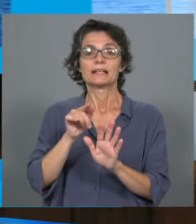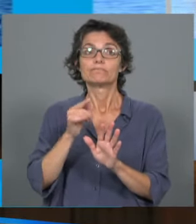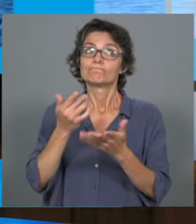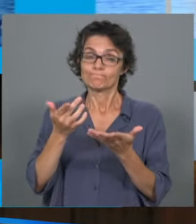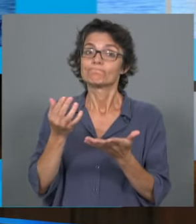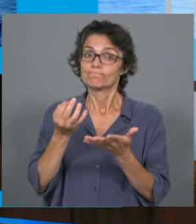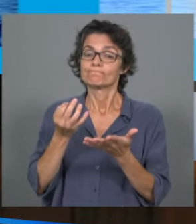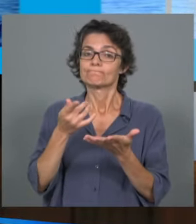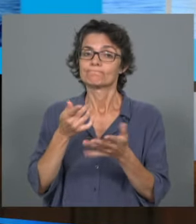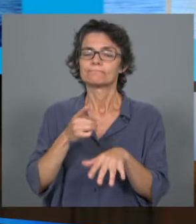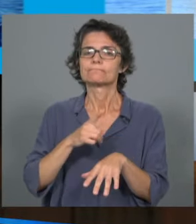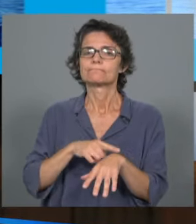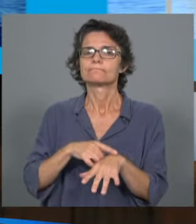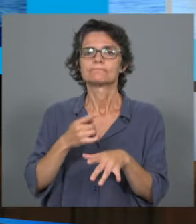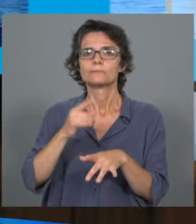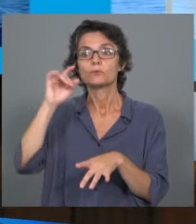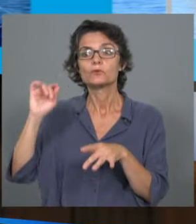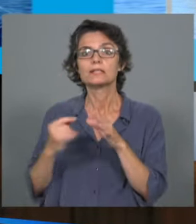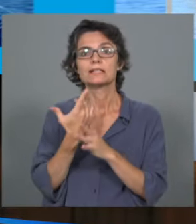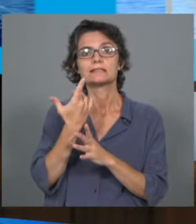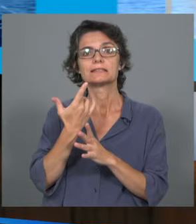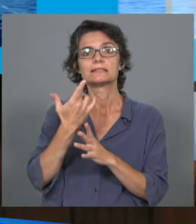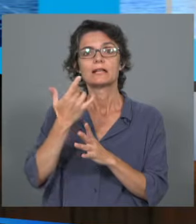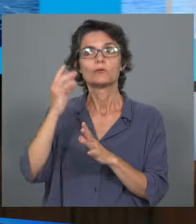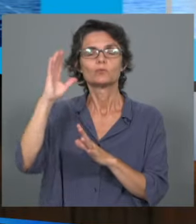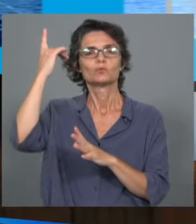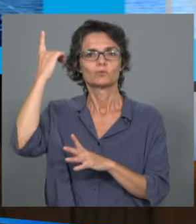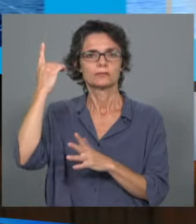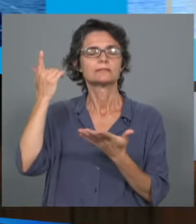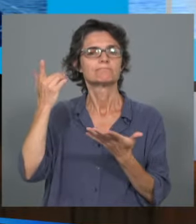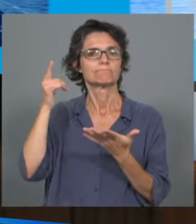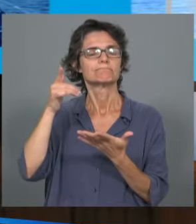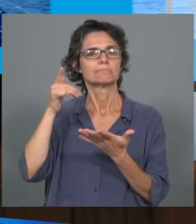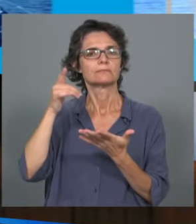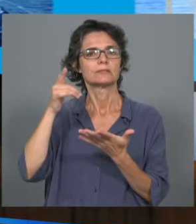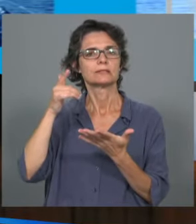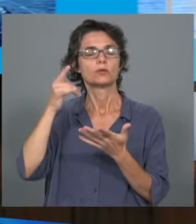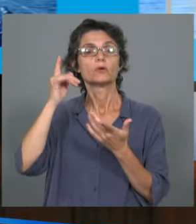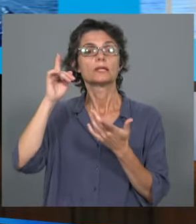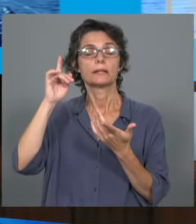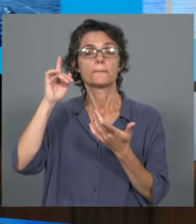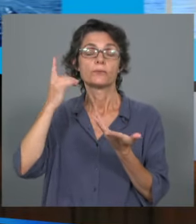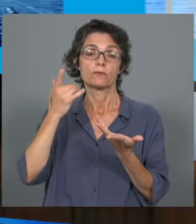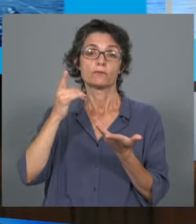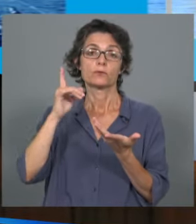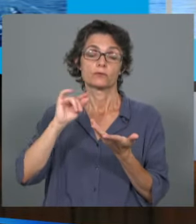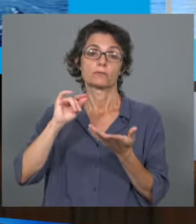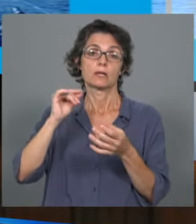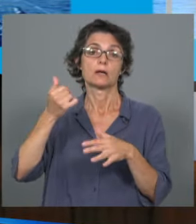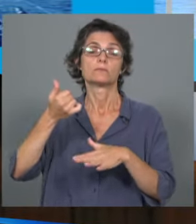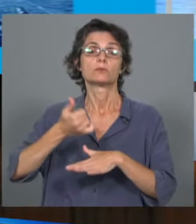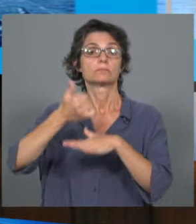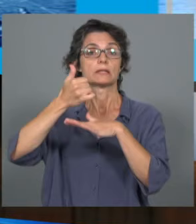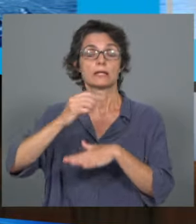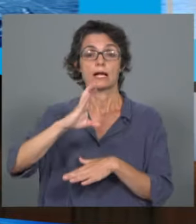que começou num dia, e curiosamente um dia proposto pelo Patriarca de Constantinopla já em